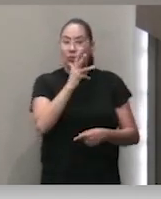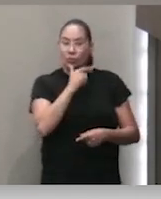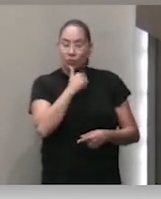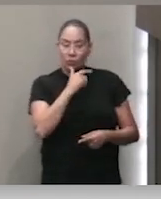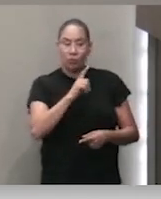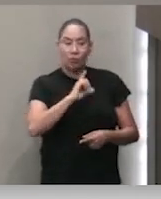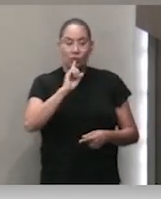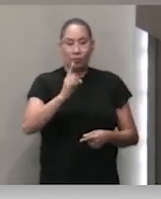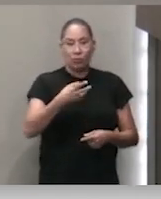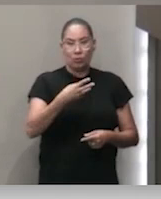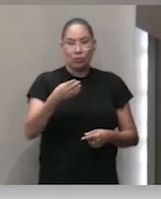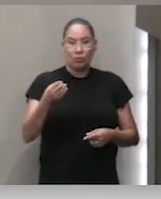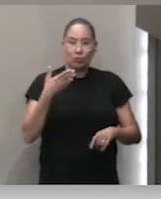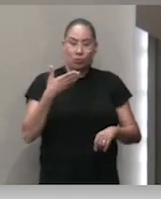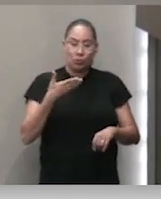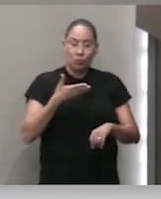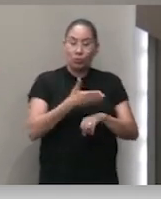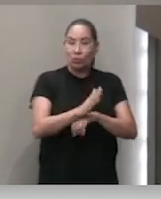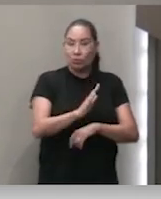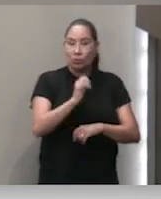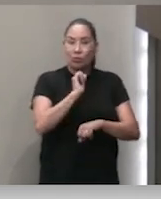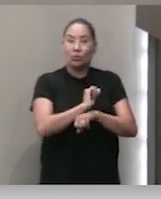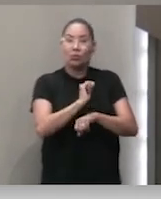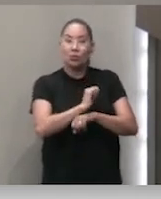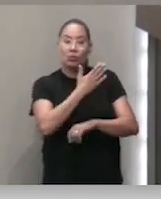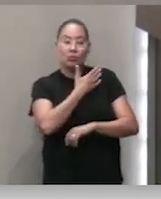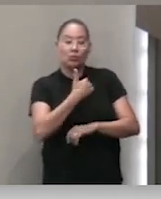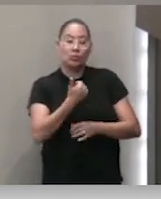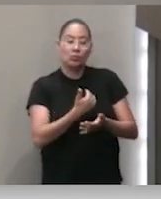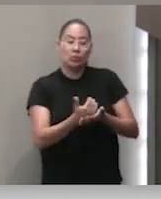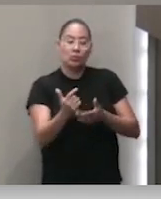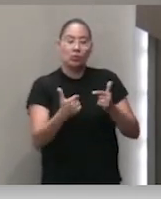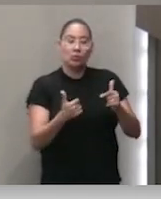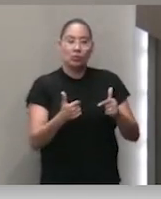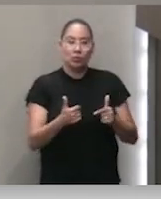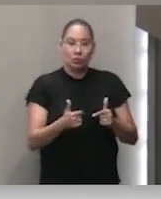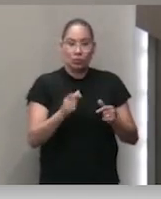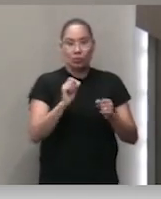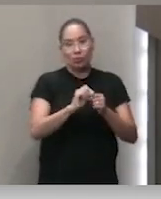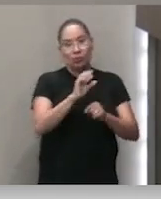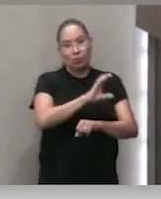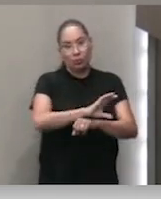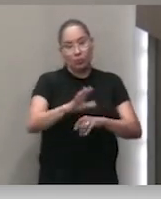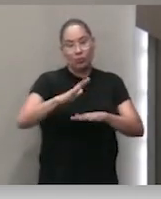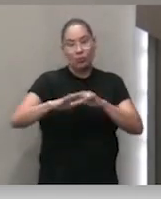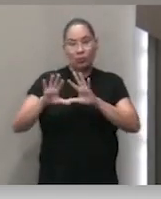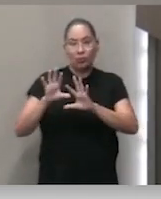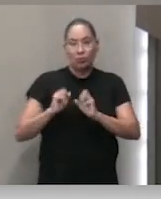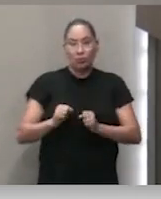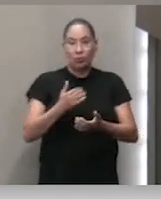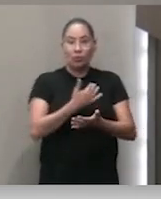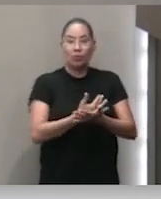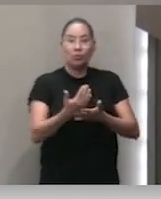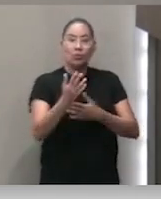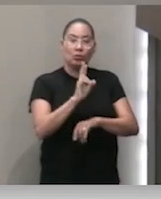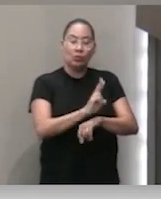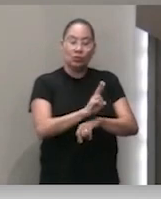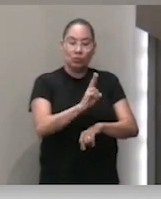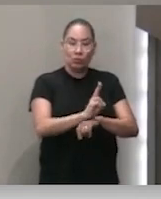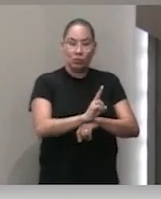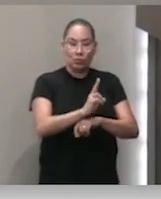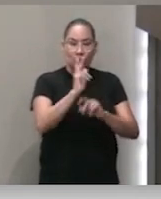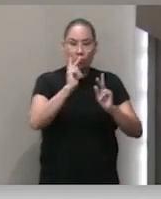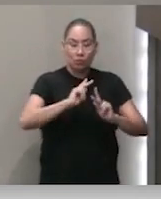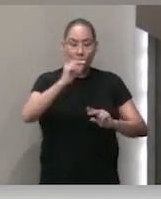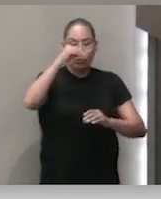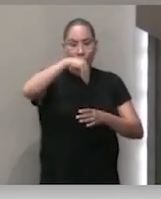1.400 aprovados esperando para o chamamento, para poder começar a trabalhar, fazer seu curso de formação e começar a cuidar daquelas coisinhas queridas lá dentro do